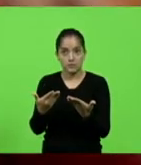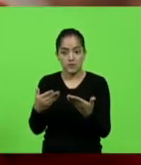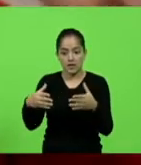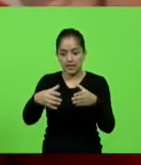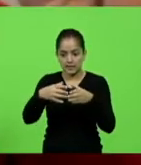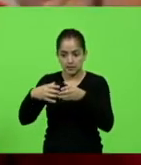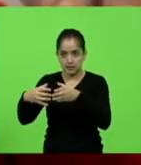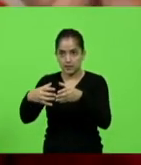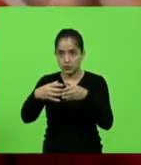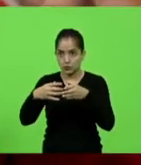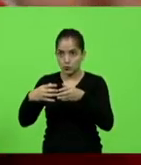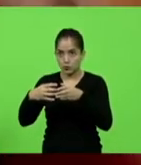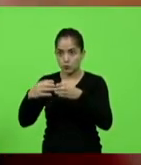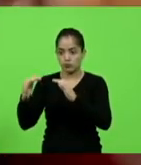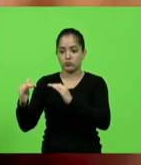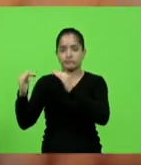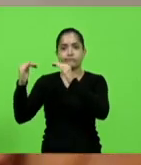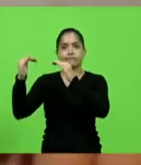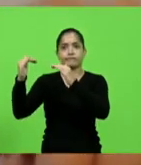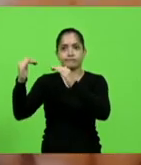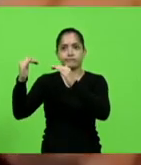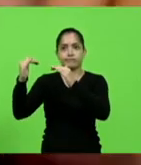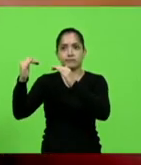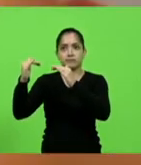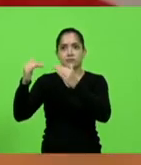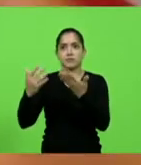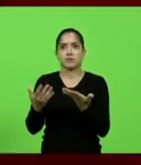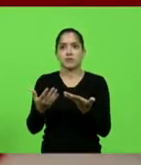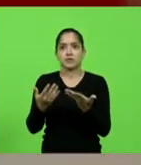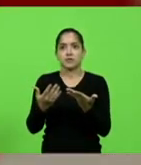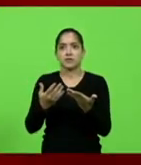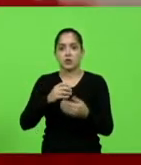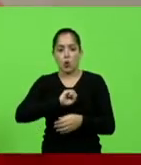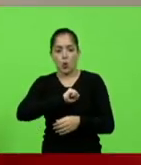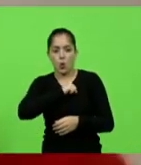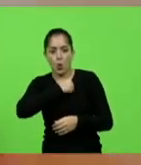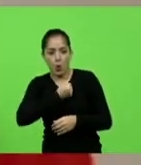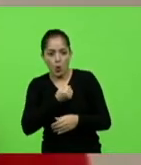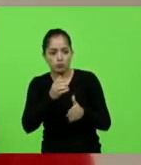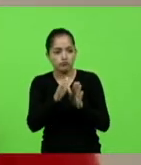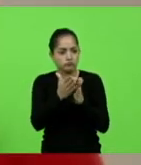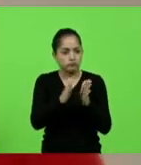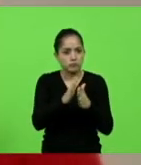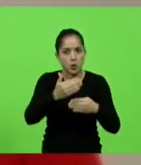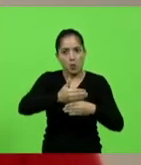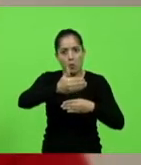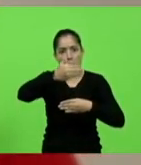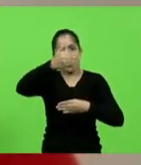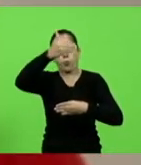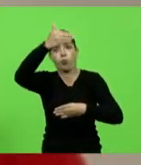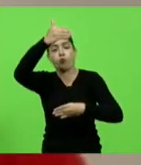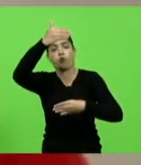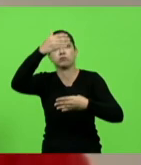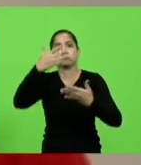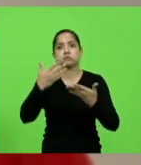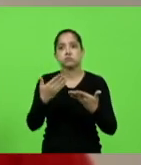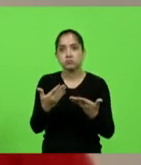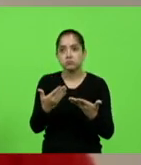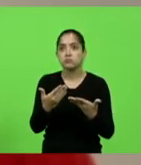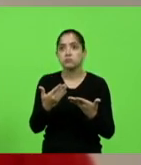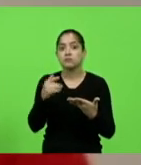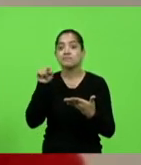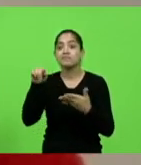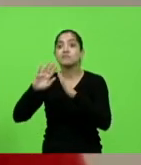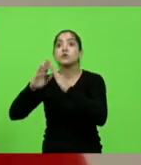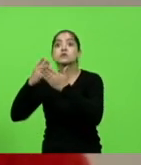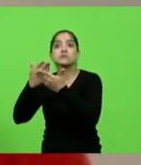É elite que odeia pobre, que mantém sua casa com muro alto e cerca elétrica, que seus filhos vão estar lá dentro, sofrendo